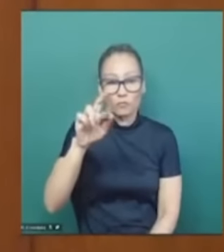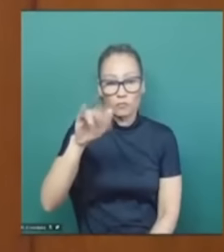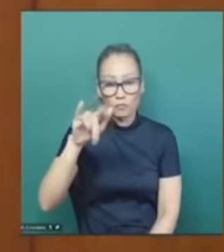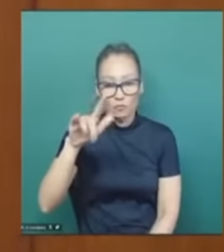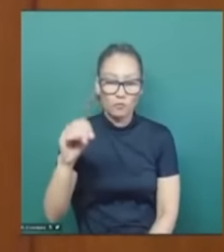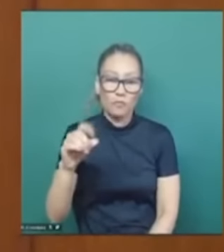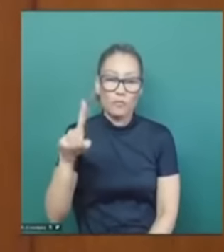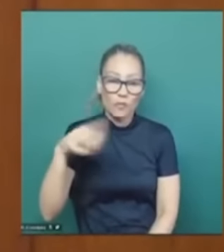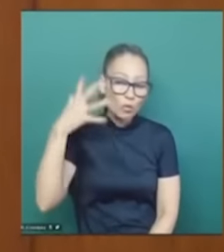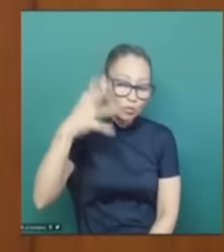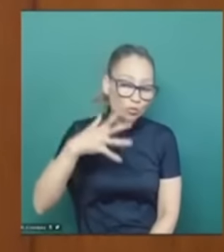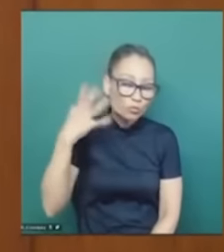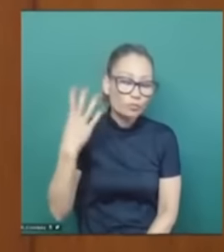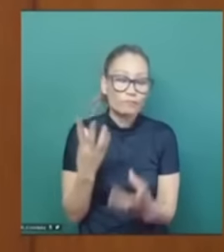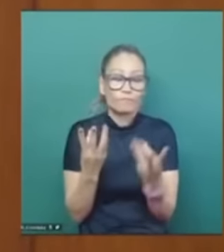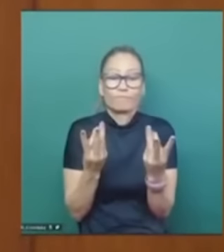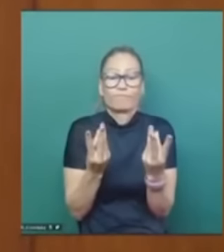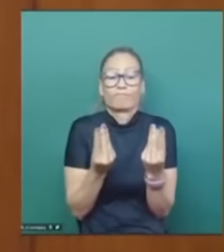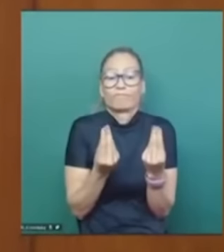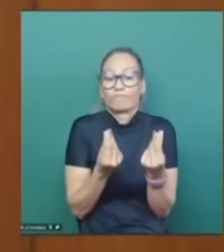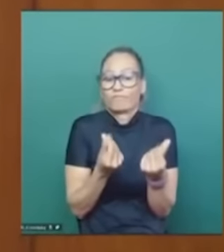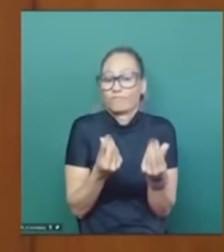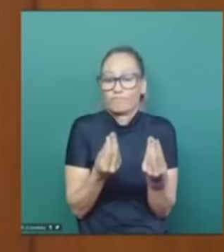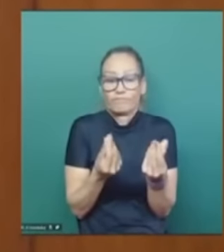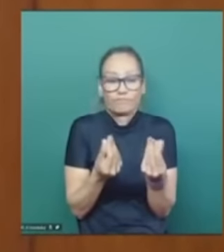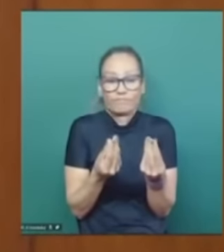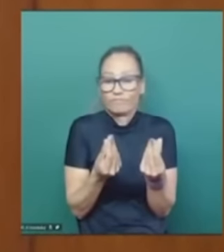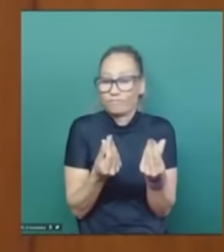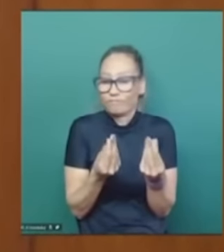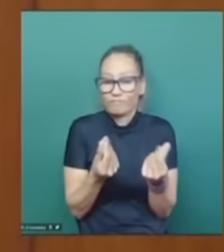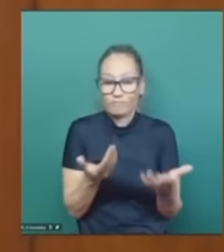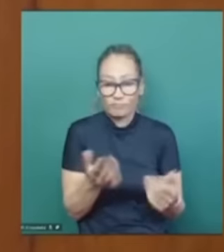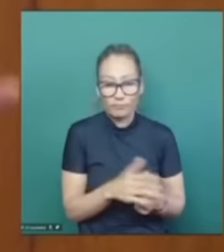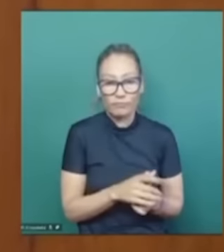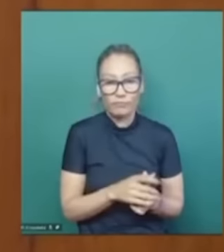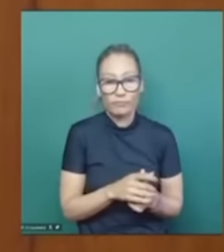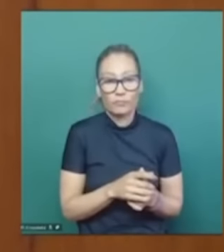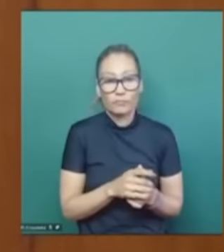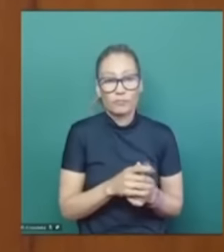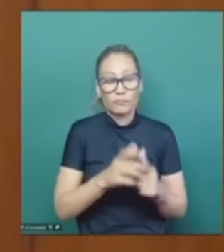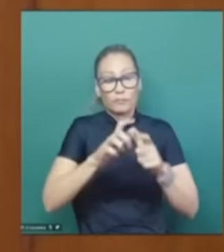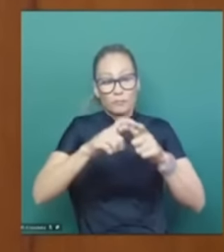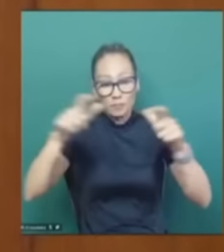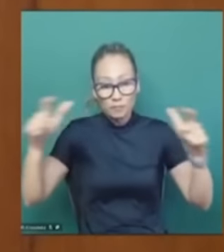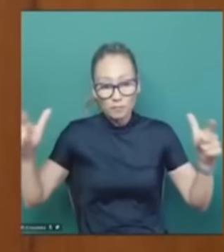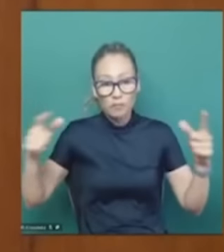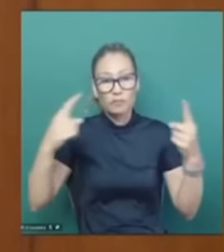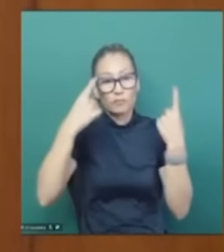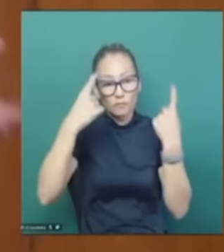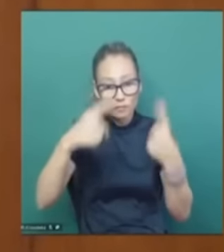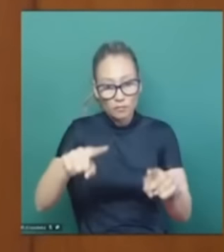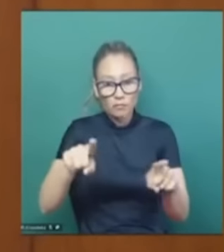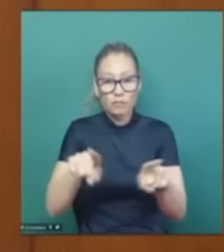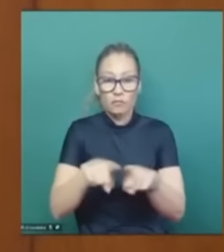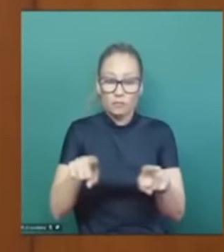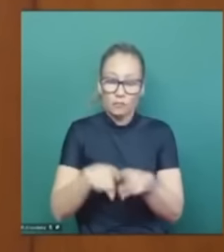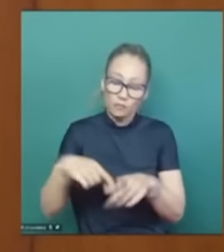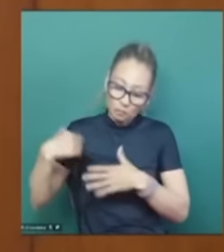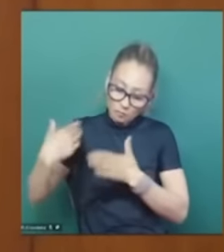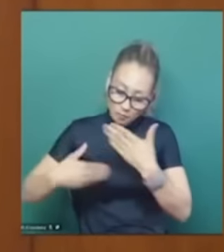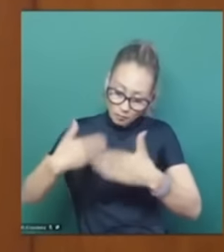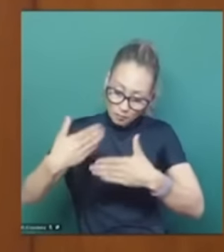completamente demagogo de quem não sabe o que está falando. Assim como a grande maioria das críticas ao processo como um todo. São críticas de quem não sabe o